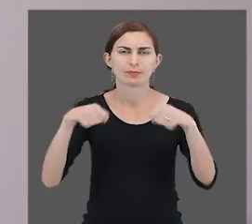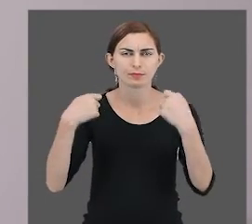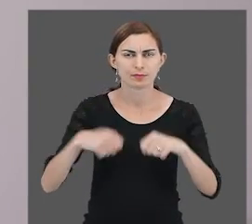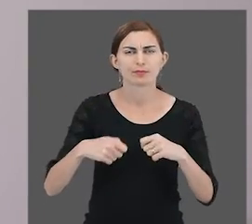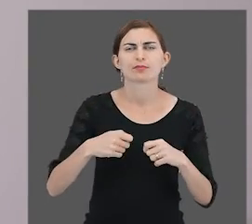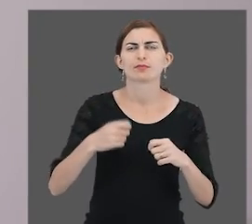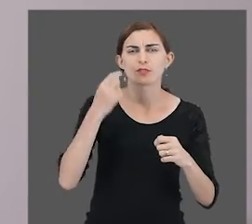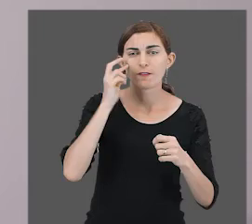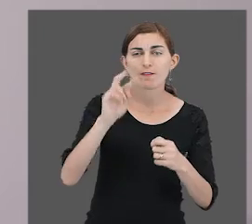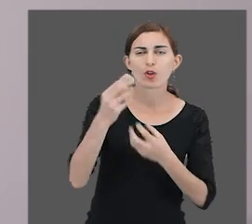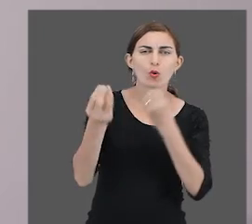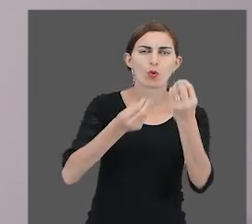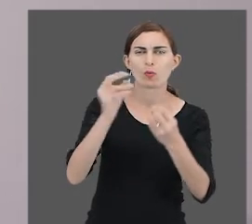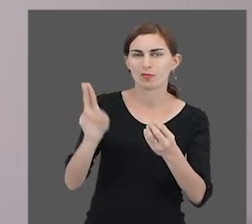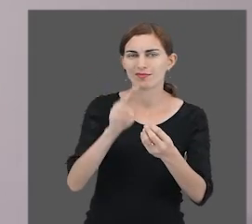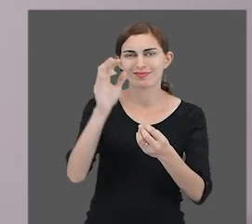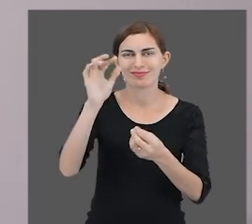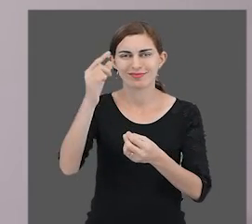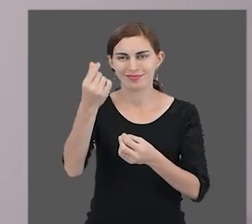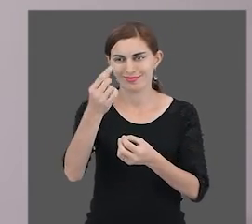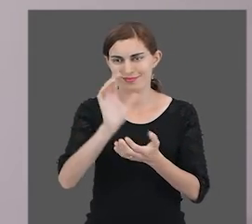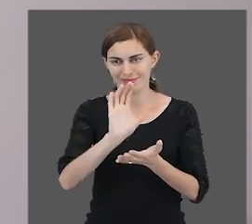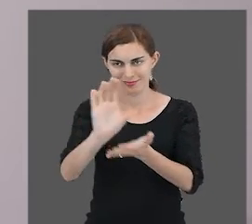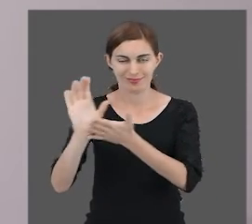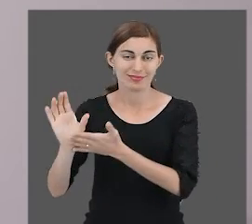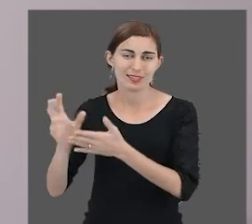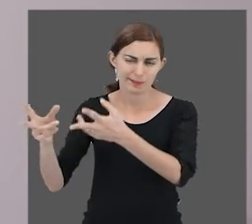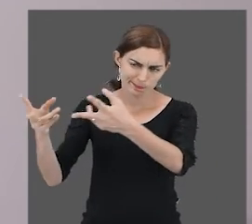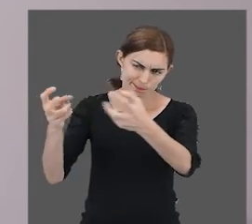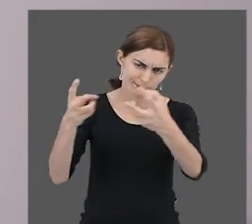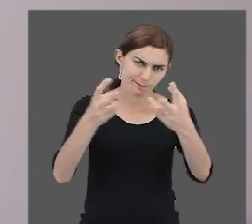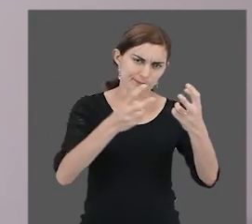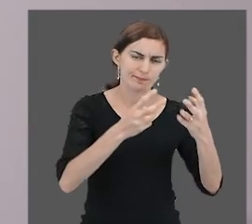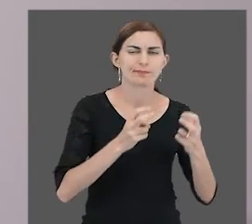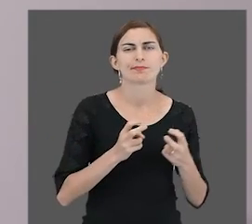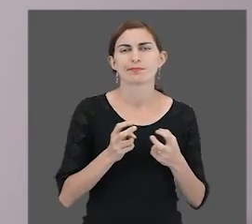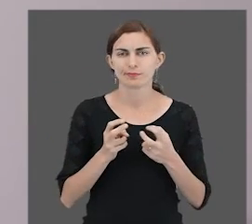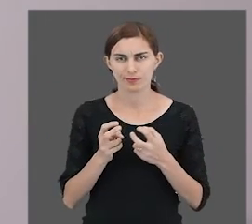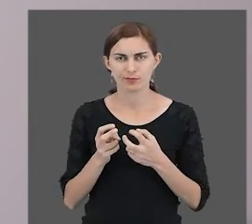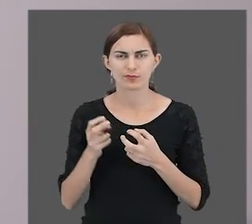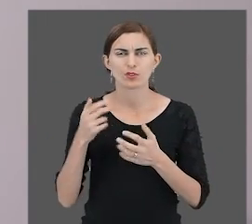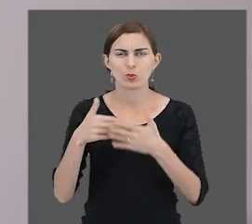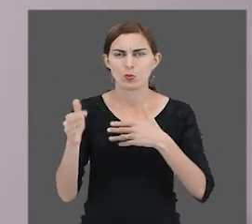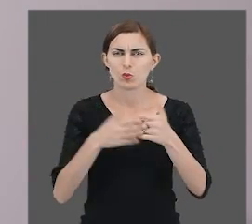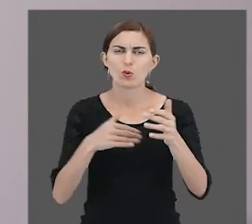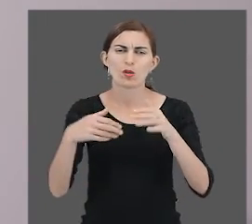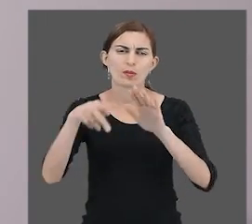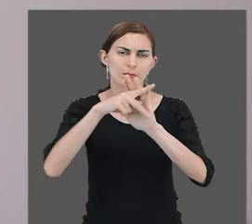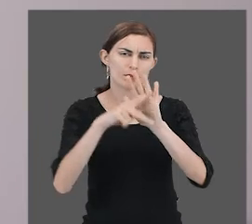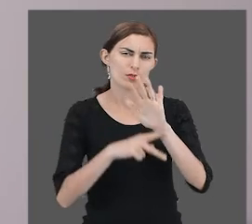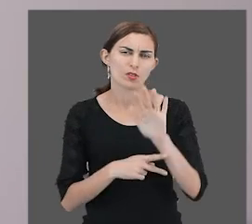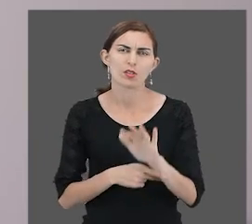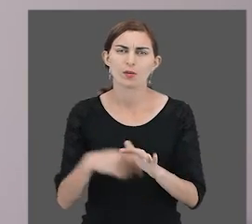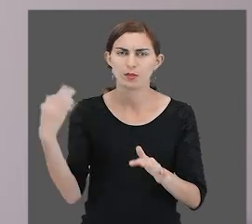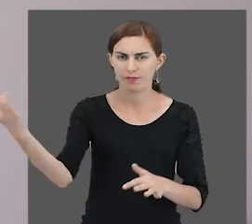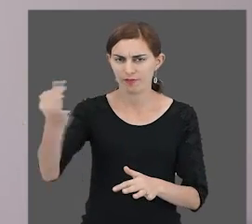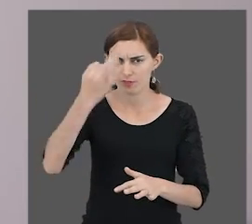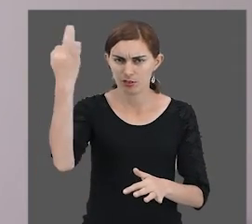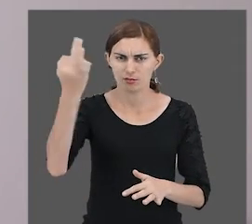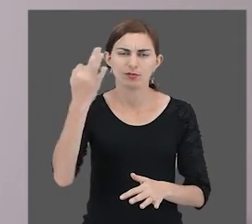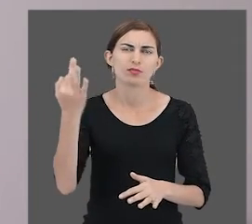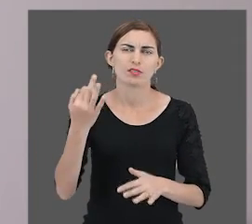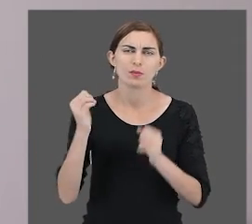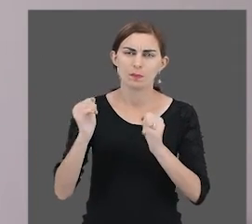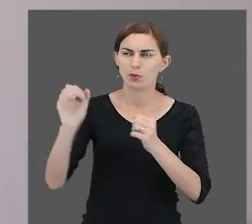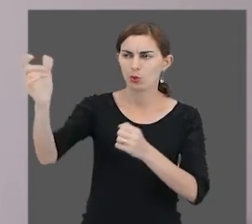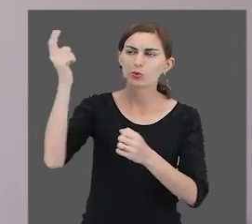a utilização desses recursos, tanto na captação, você conseguir captação de qualquer programa de âmbito federal que você